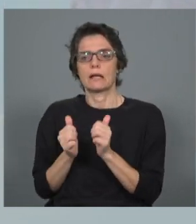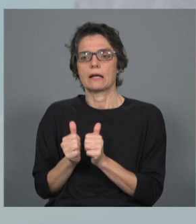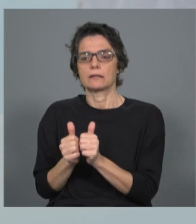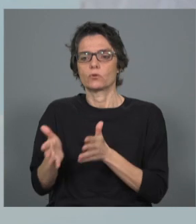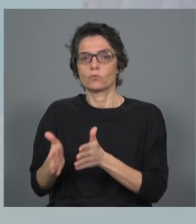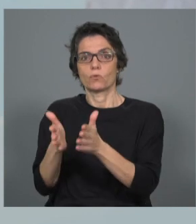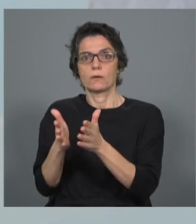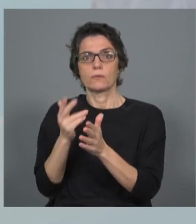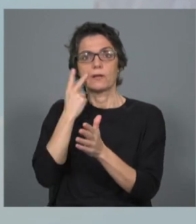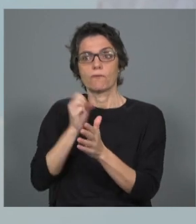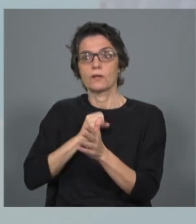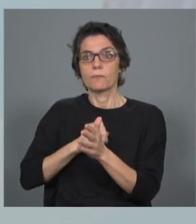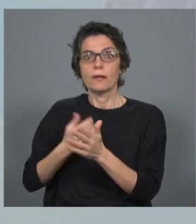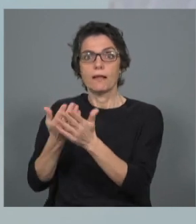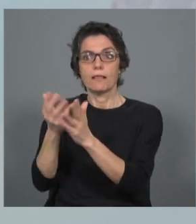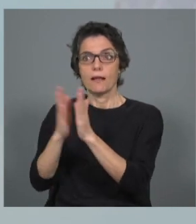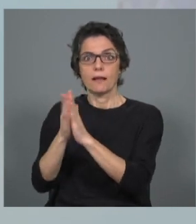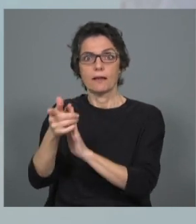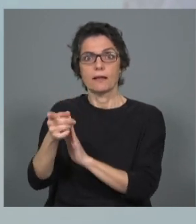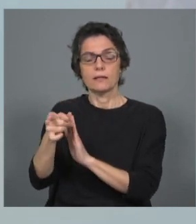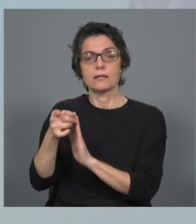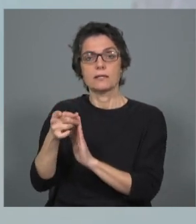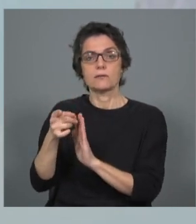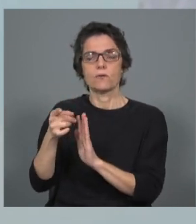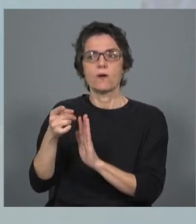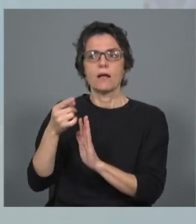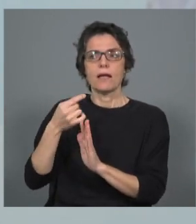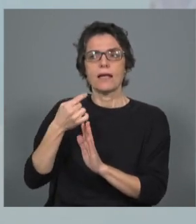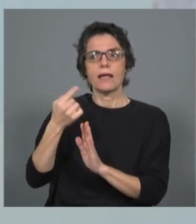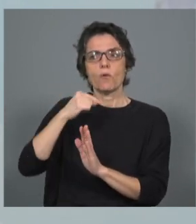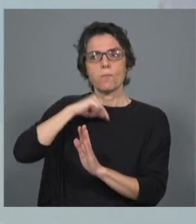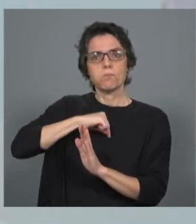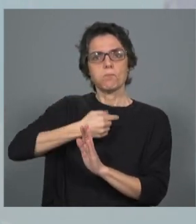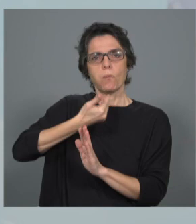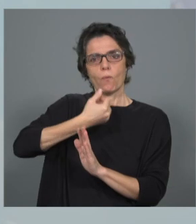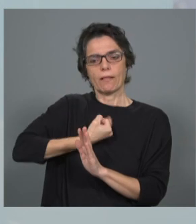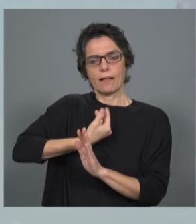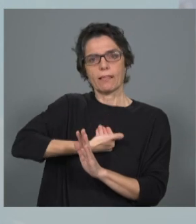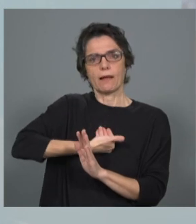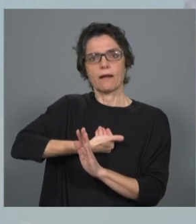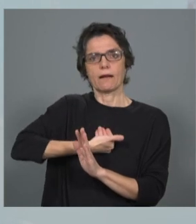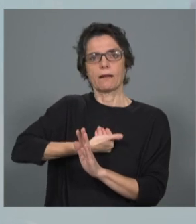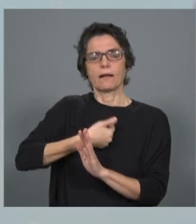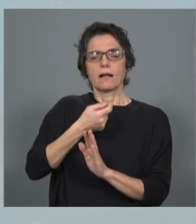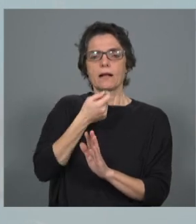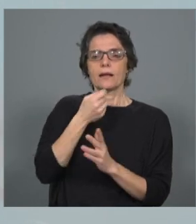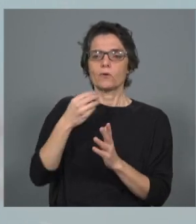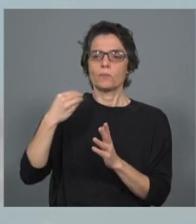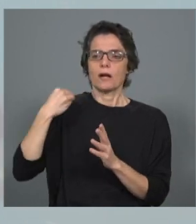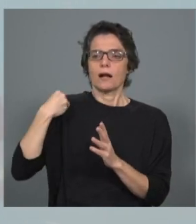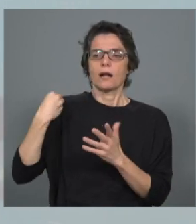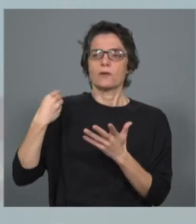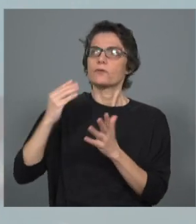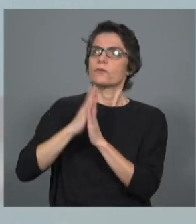me chama é mais verdadeiro em relação a mim do que qualquer outro nome que eu acho que tenha. Nesse sentido, a vocação é uma maneira de